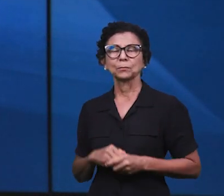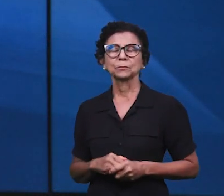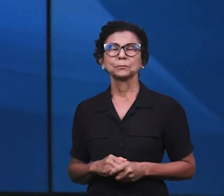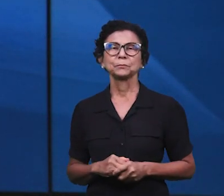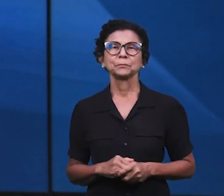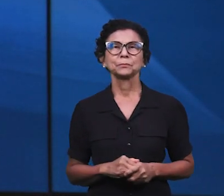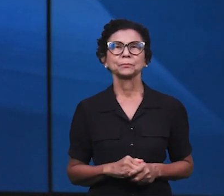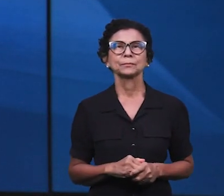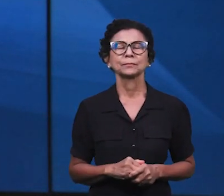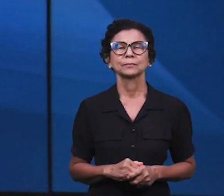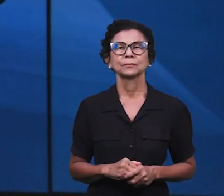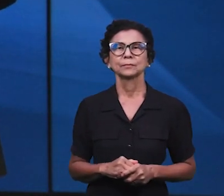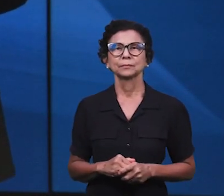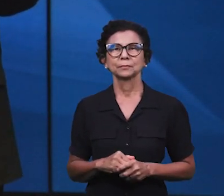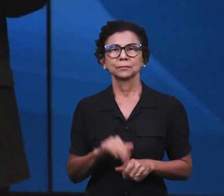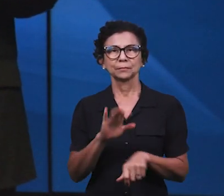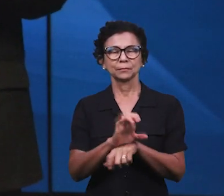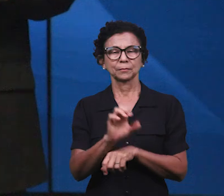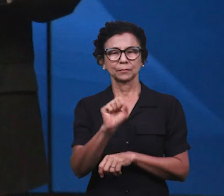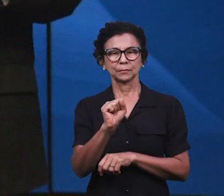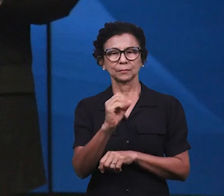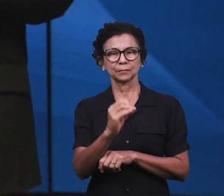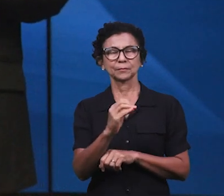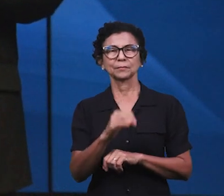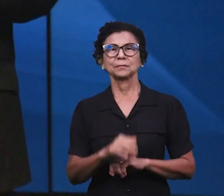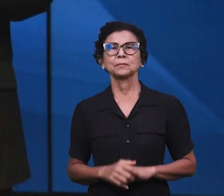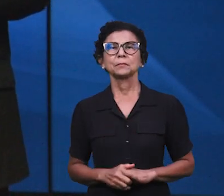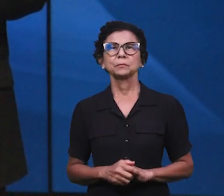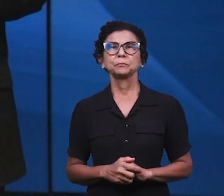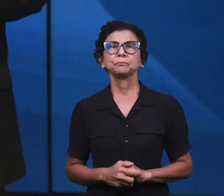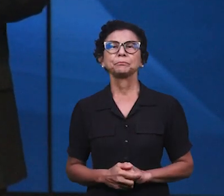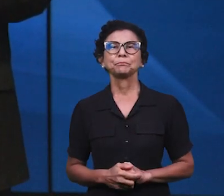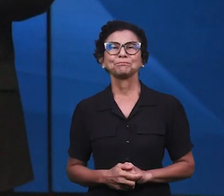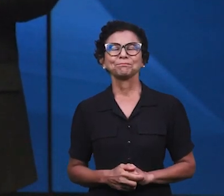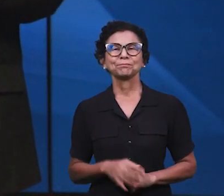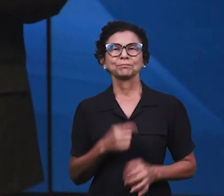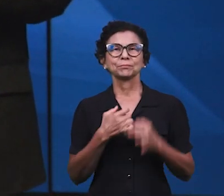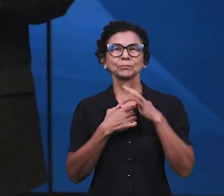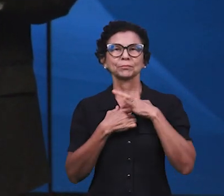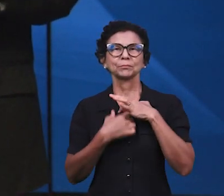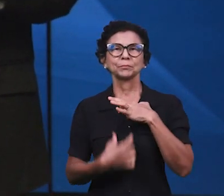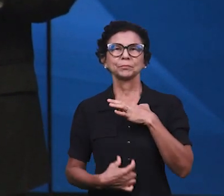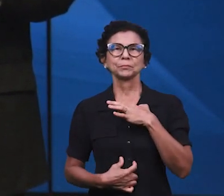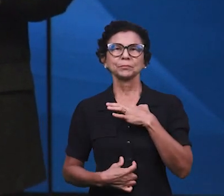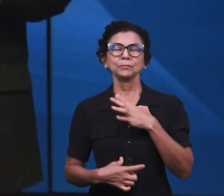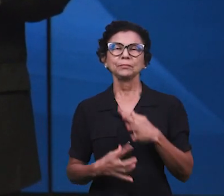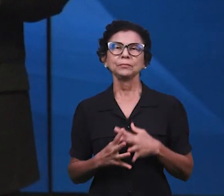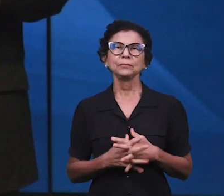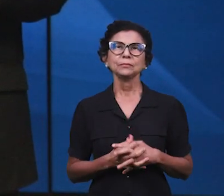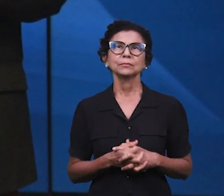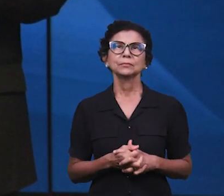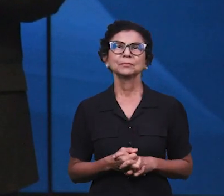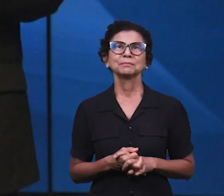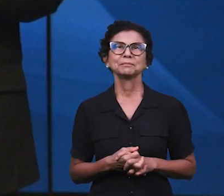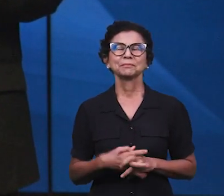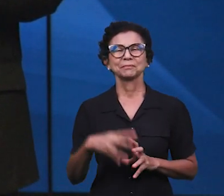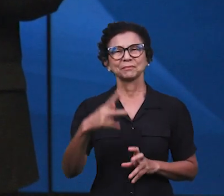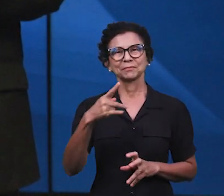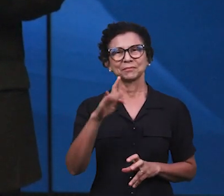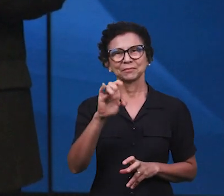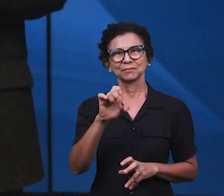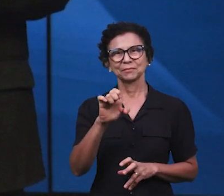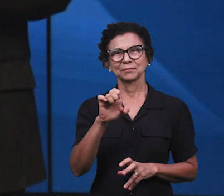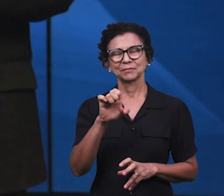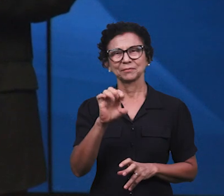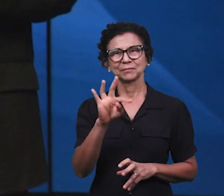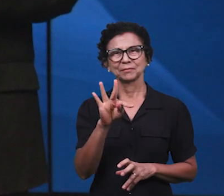pergunta, vai ser lá de Santa Catarina, o nosso companheiro, né, o nosso obreiro lá, o Peter Luque. O Peter